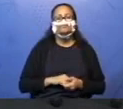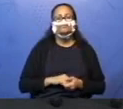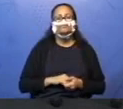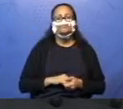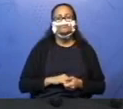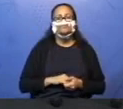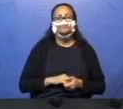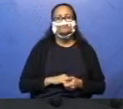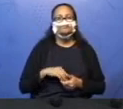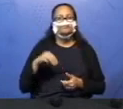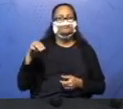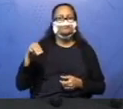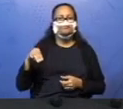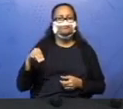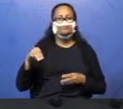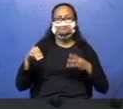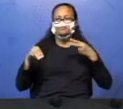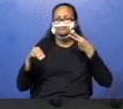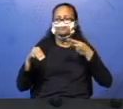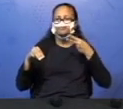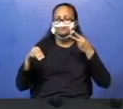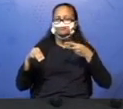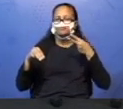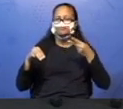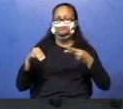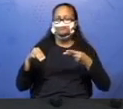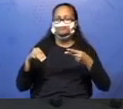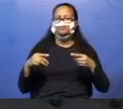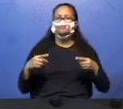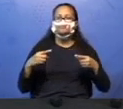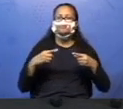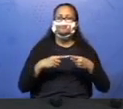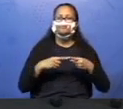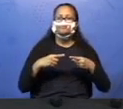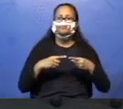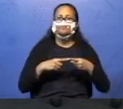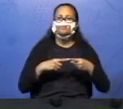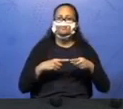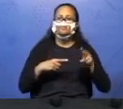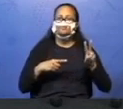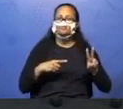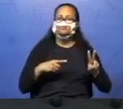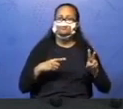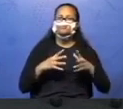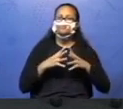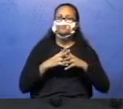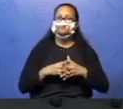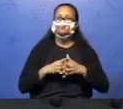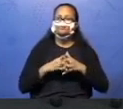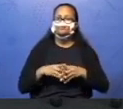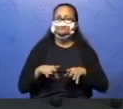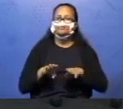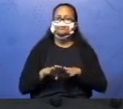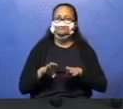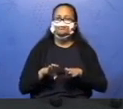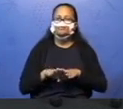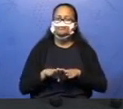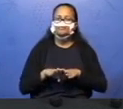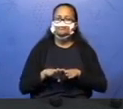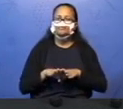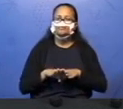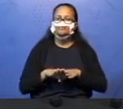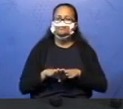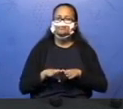Quando eu falo M, ele só vai combinar com outras duas consoantes que também fecham a boquinha, ó.